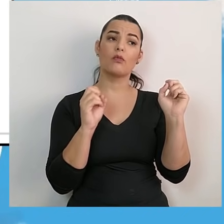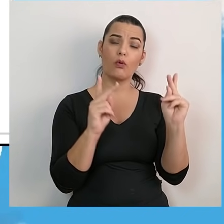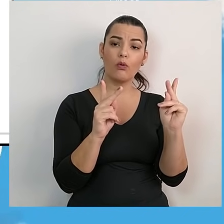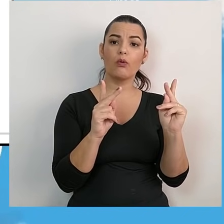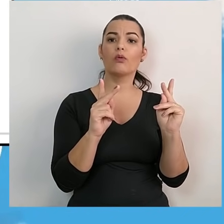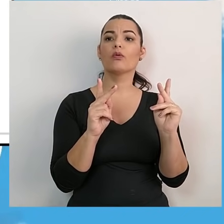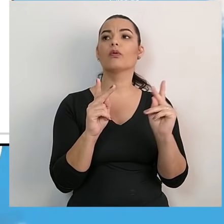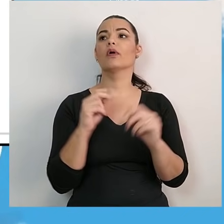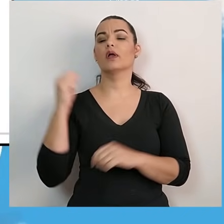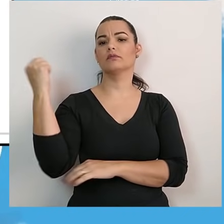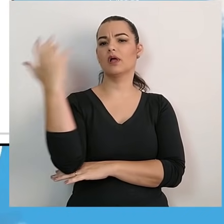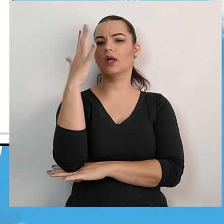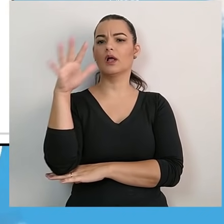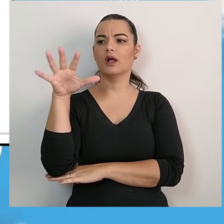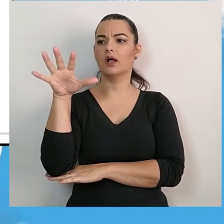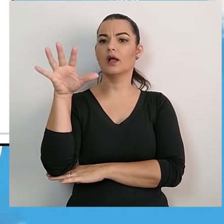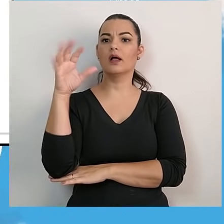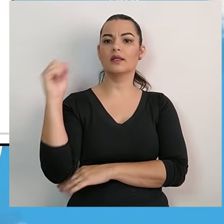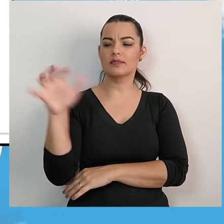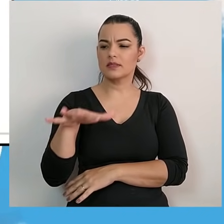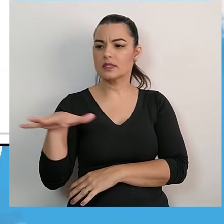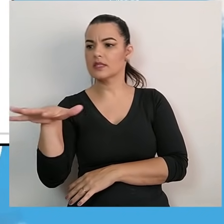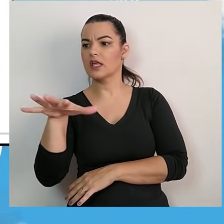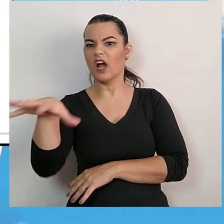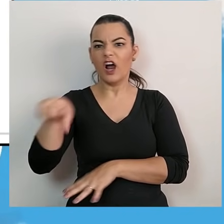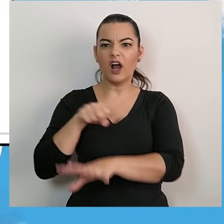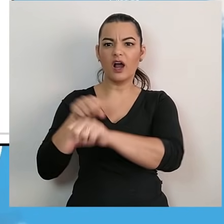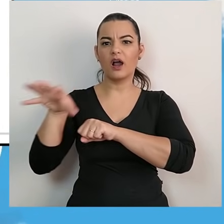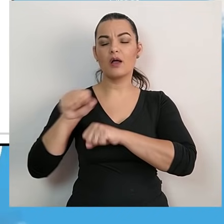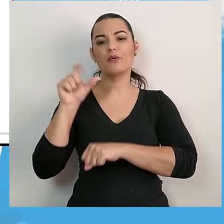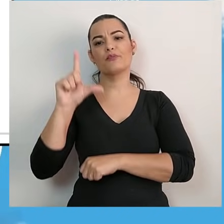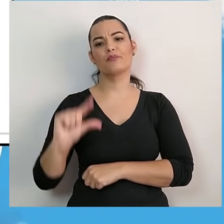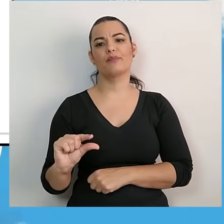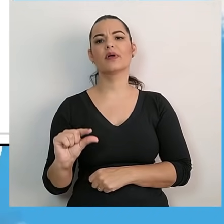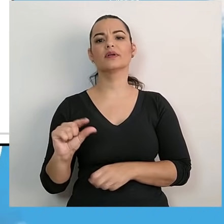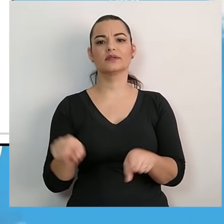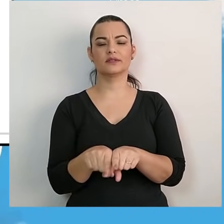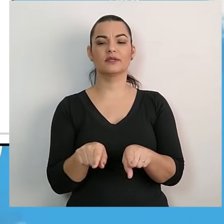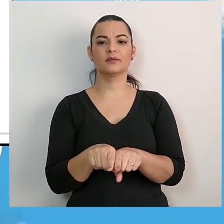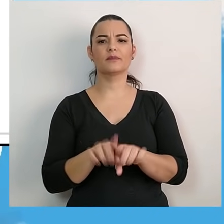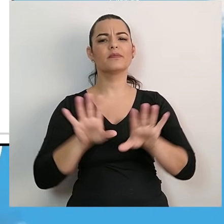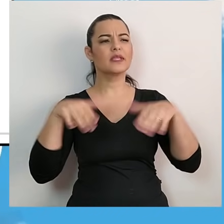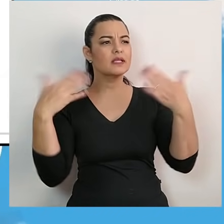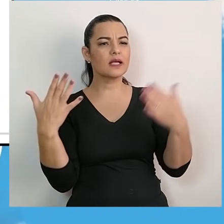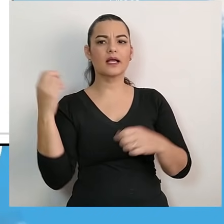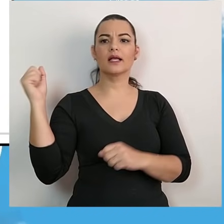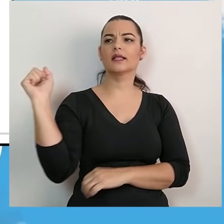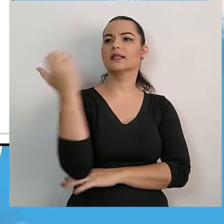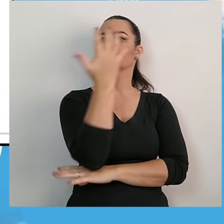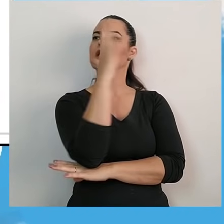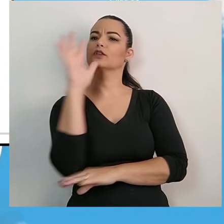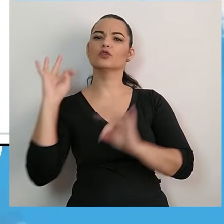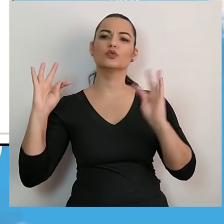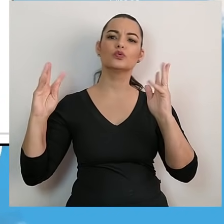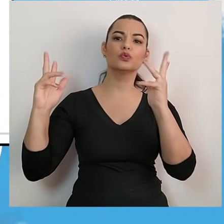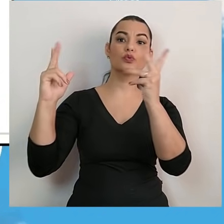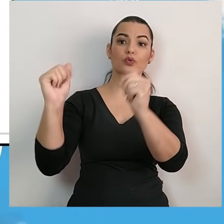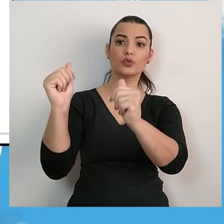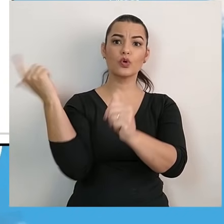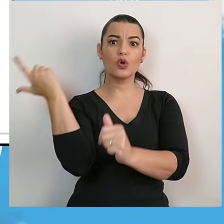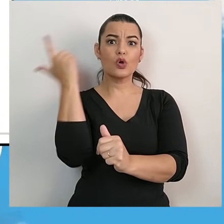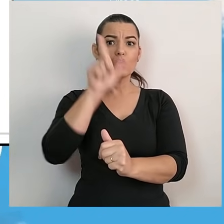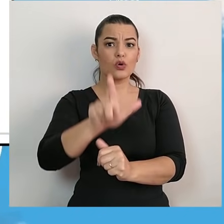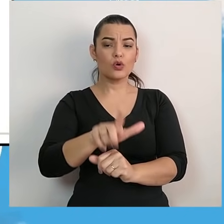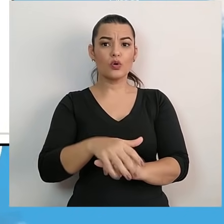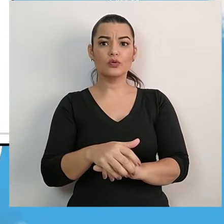menor exploração desses recursos naturais. Será que a natureza ela consegue suportar aqui